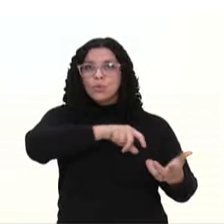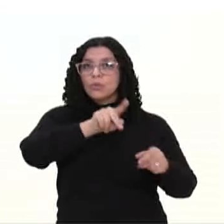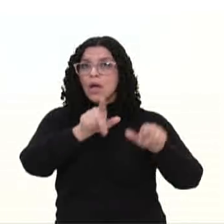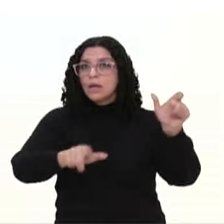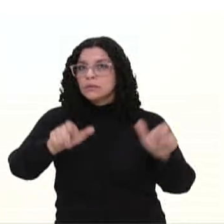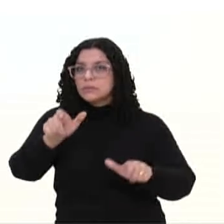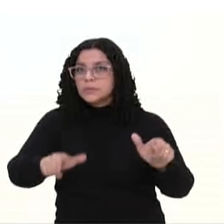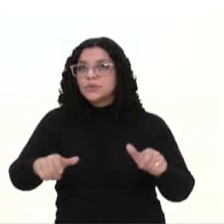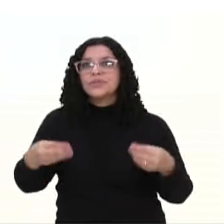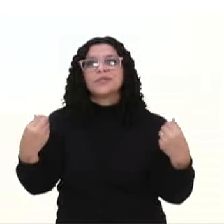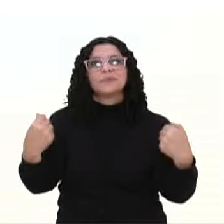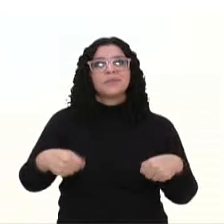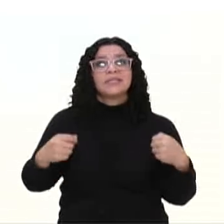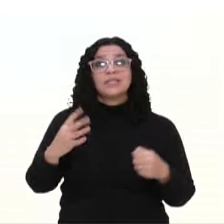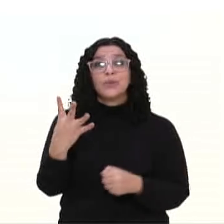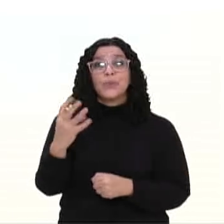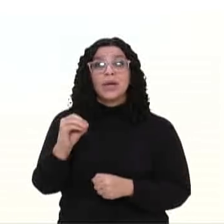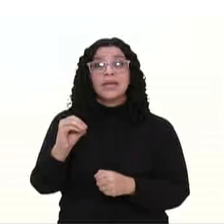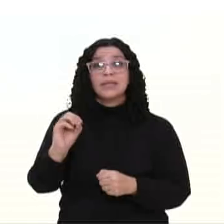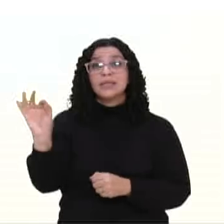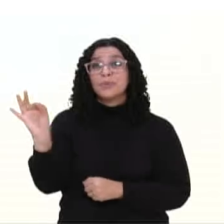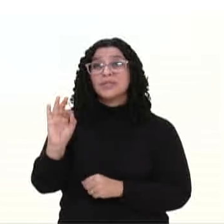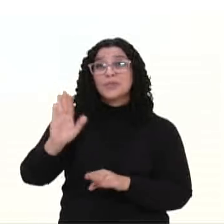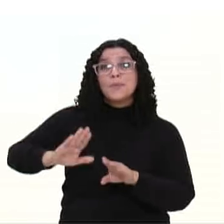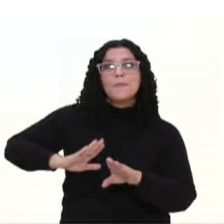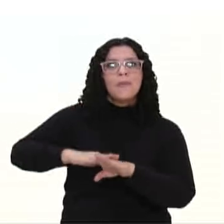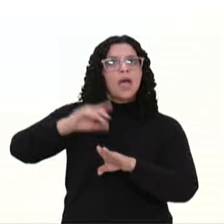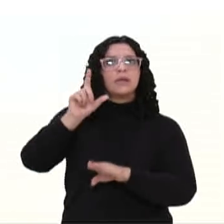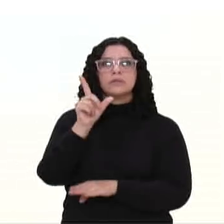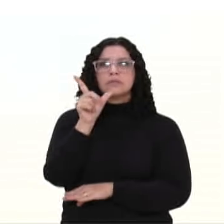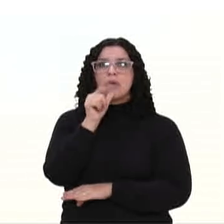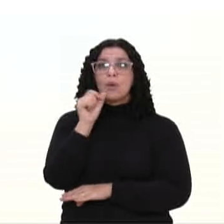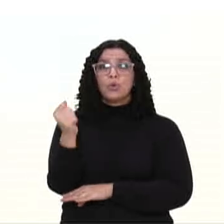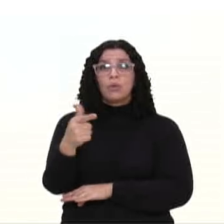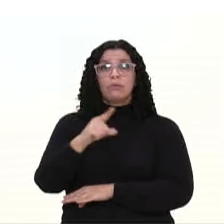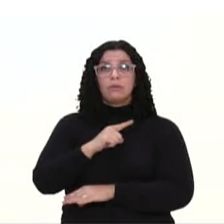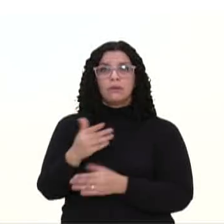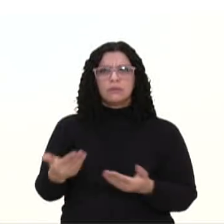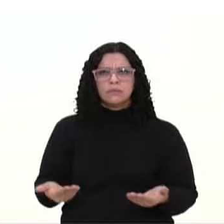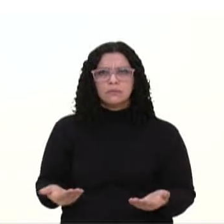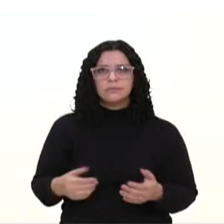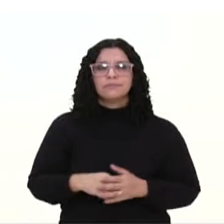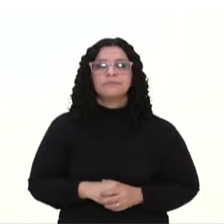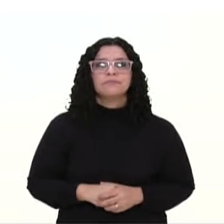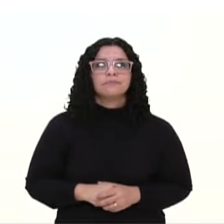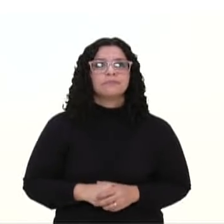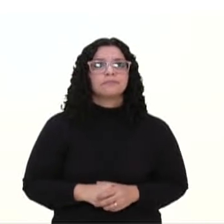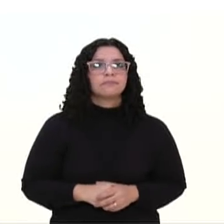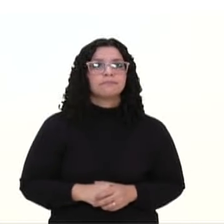mundial necessitará de 40% a mais de água.